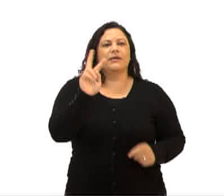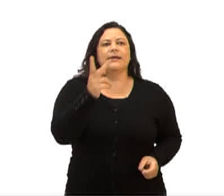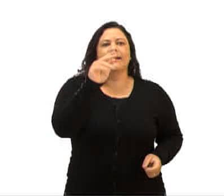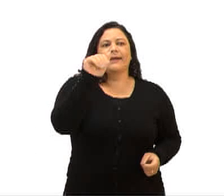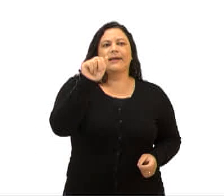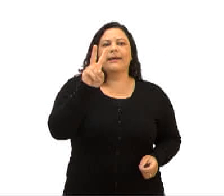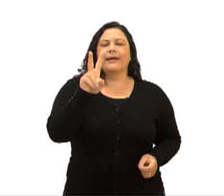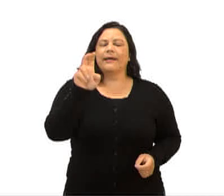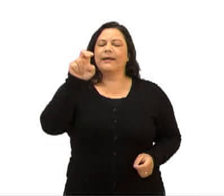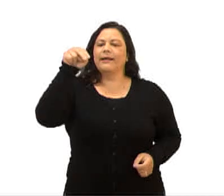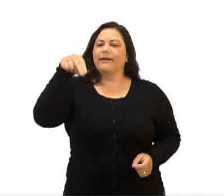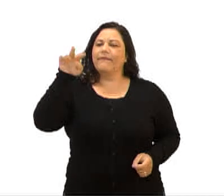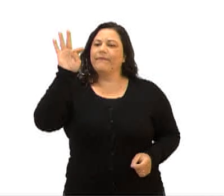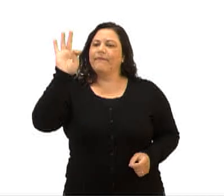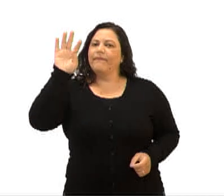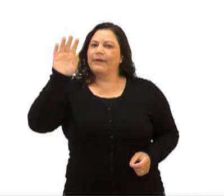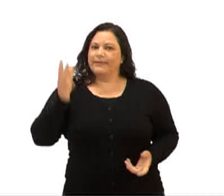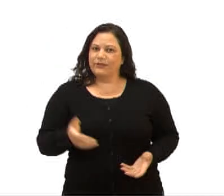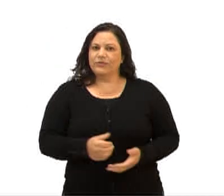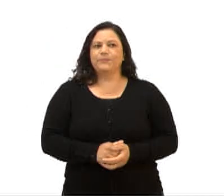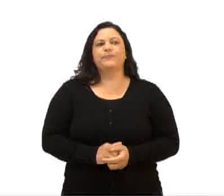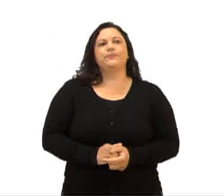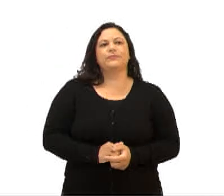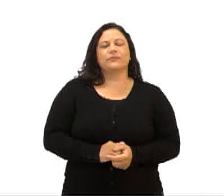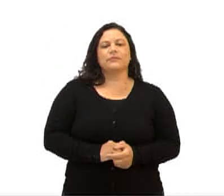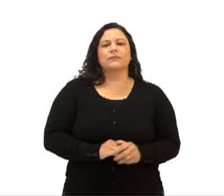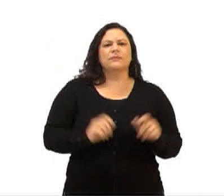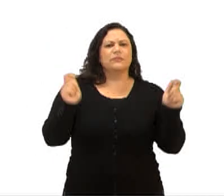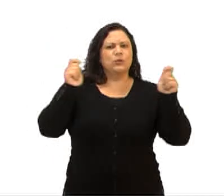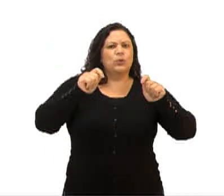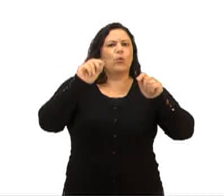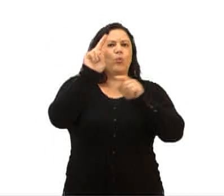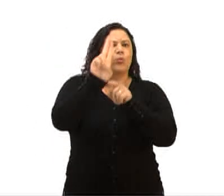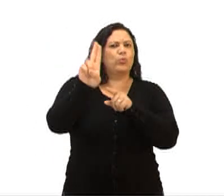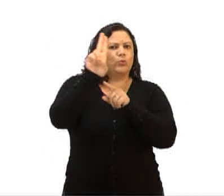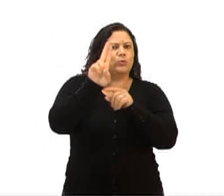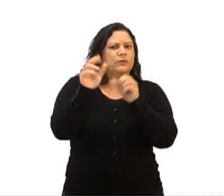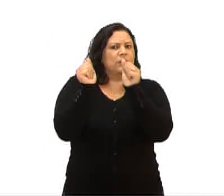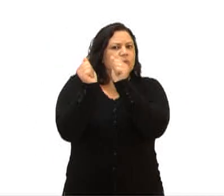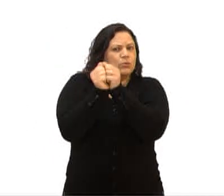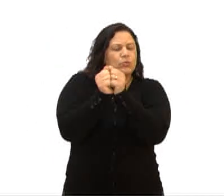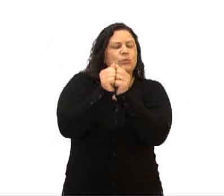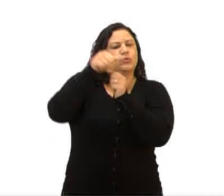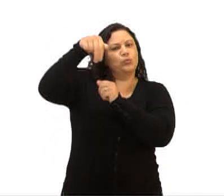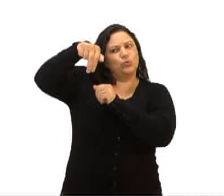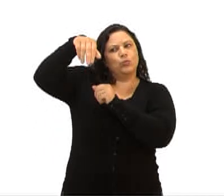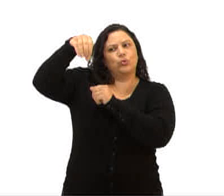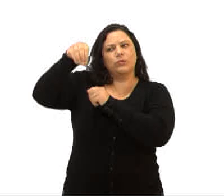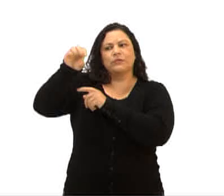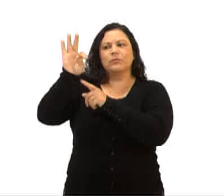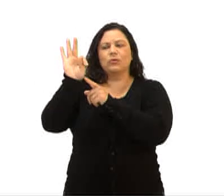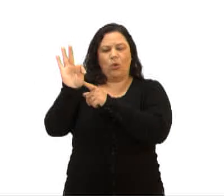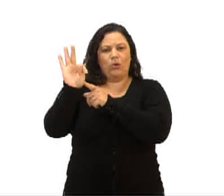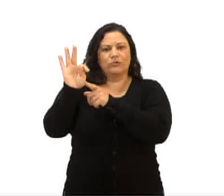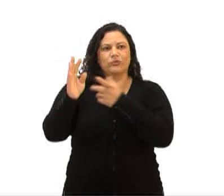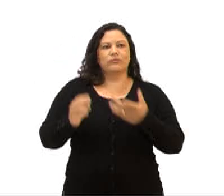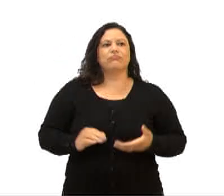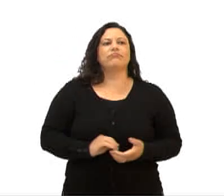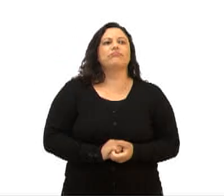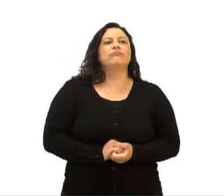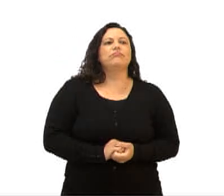tenho aqui o sujeito I. Então, a gente usa o have junto com not, abreviei, ficou haven't. E o